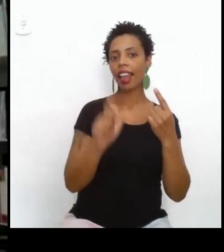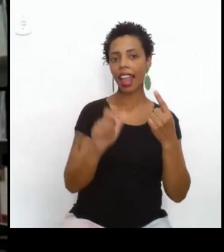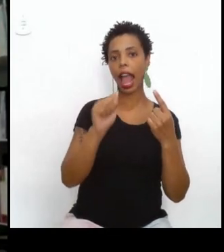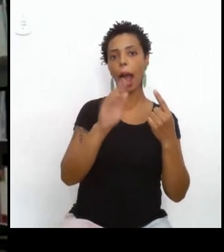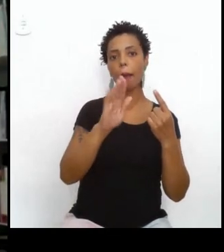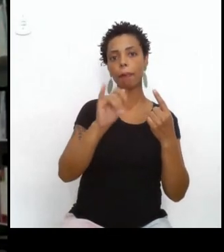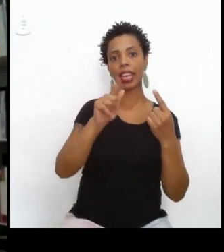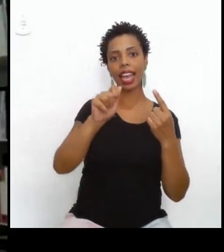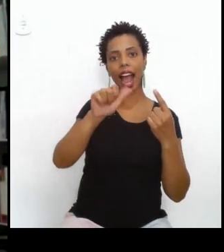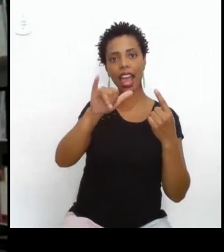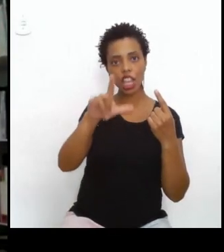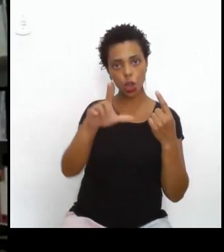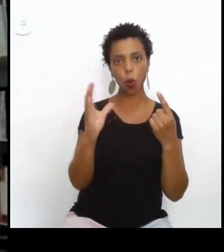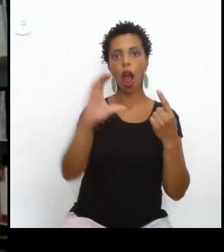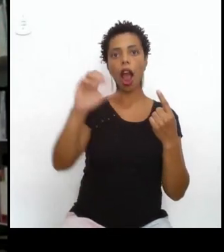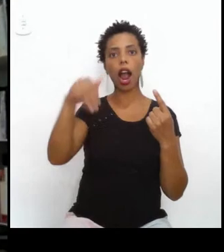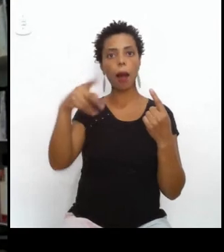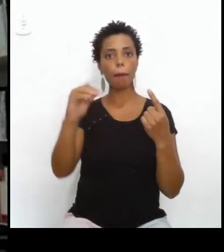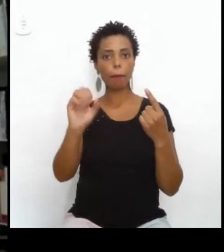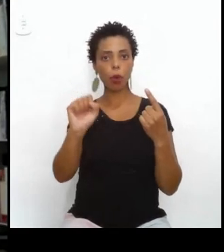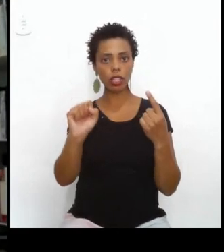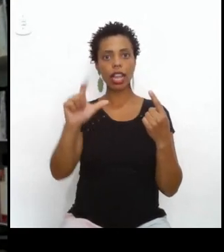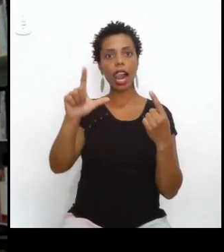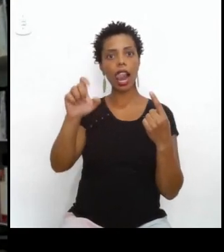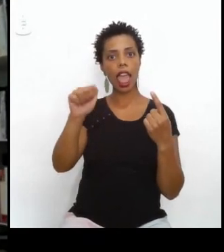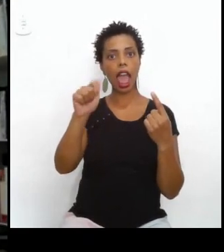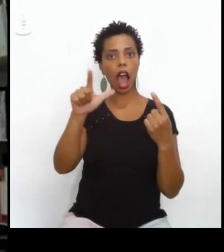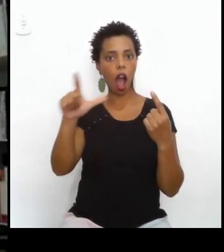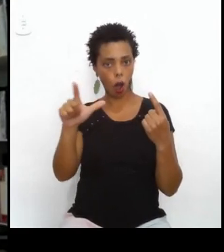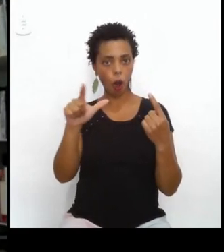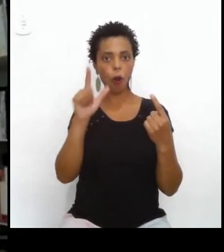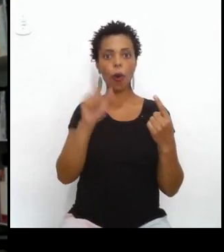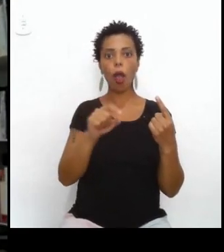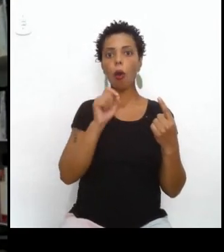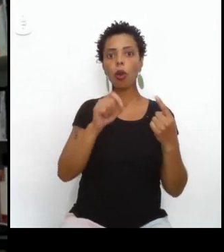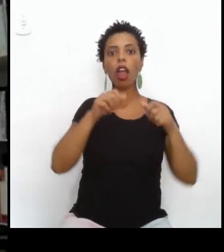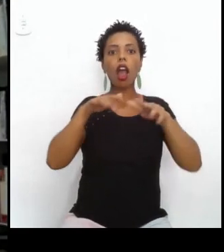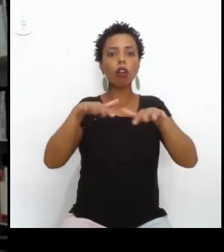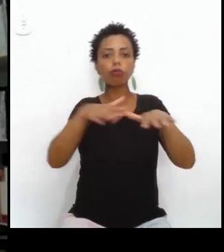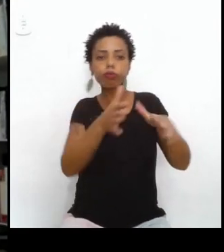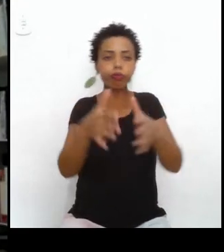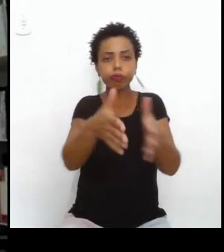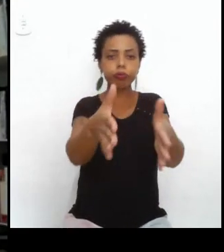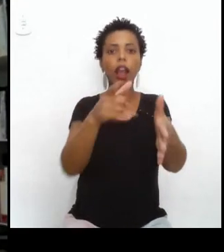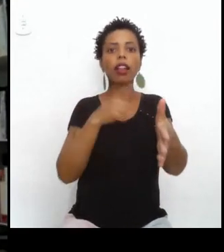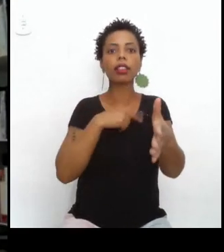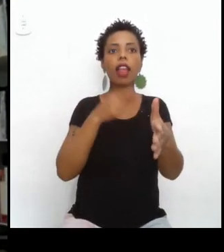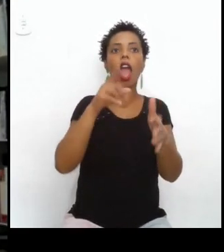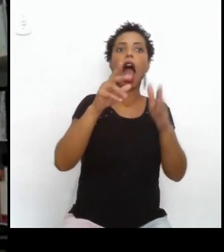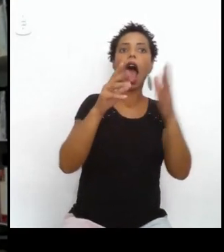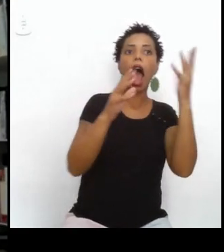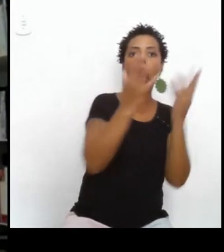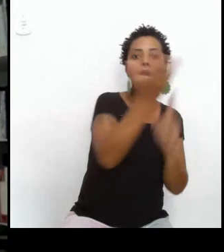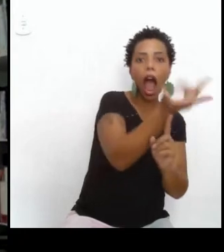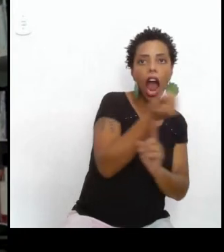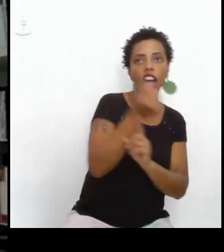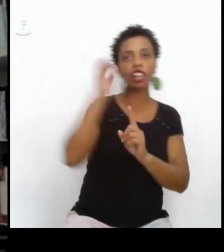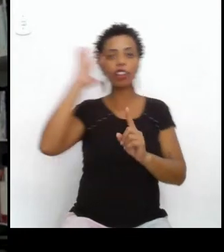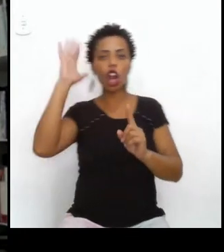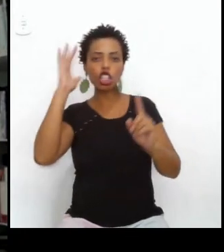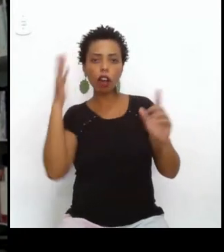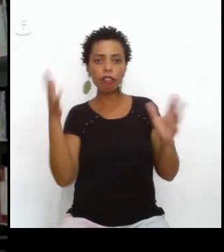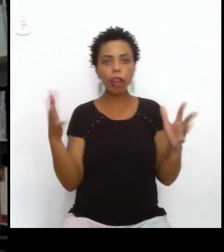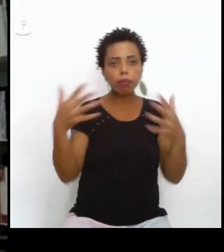Campos Leal cordilheira sinuosa trânsito entre a arte a filosofia como forma de produzir poéticas que